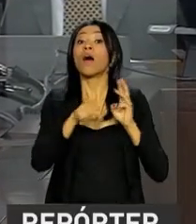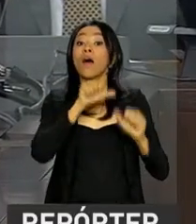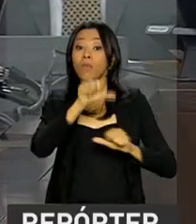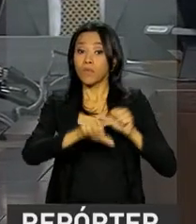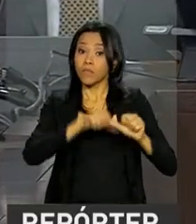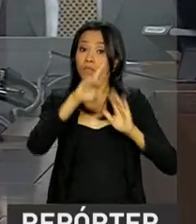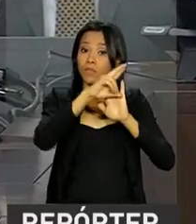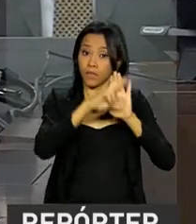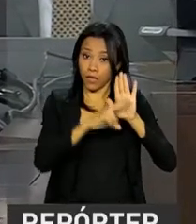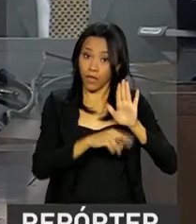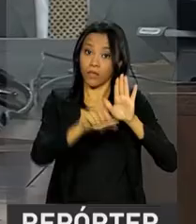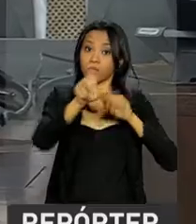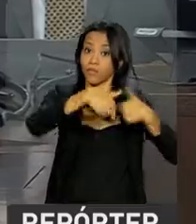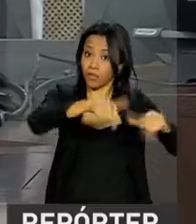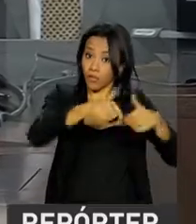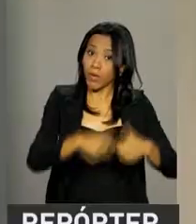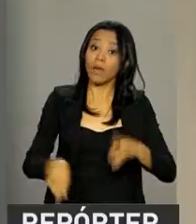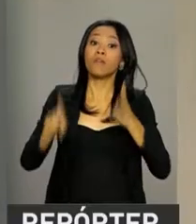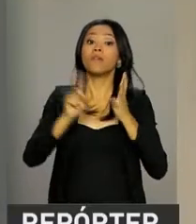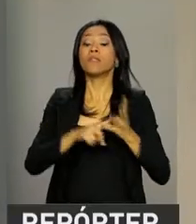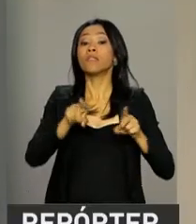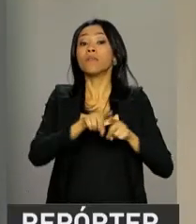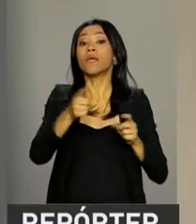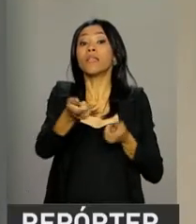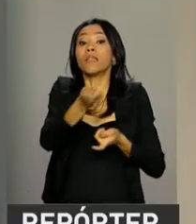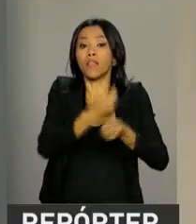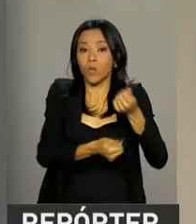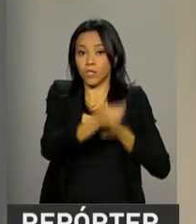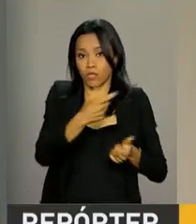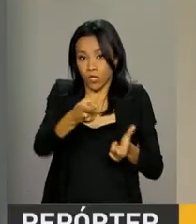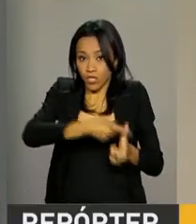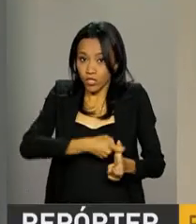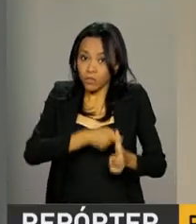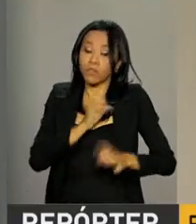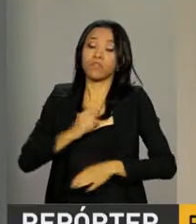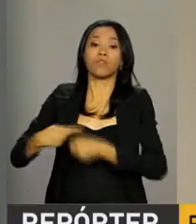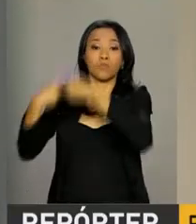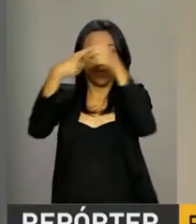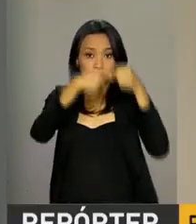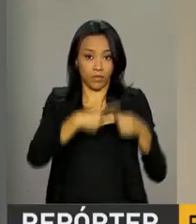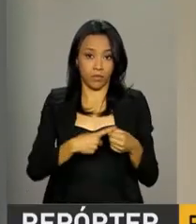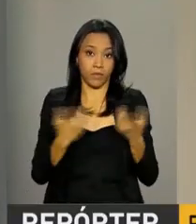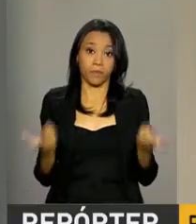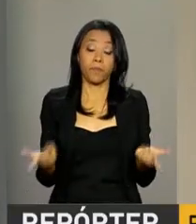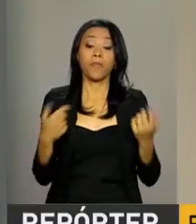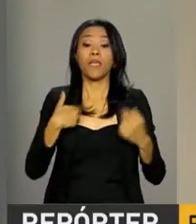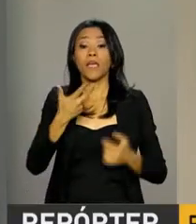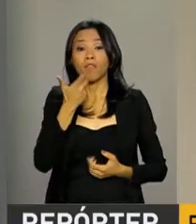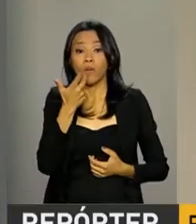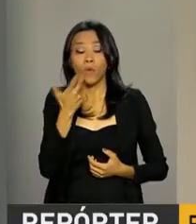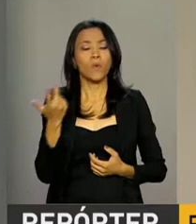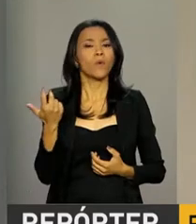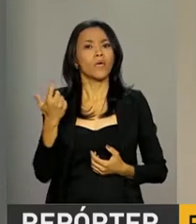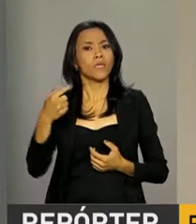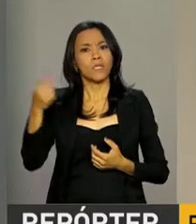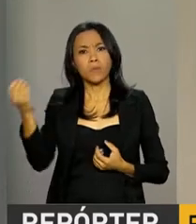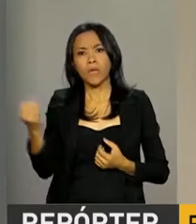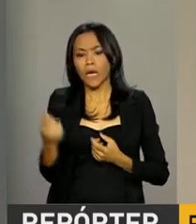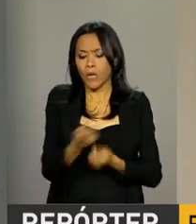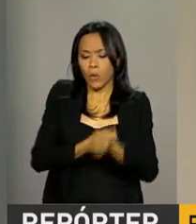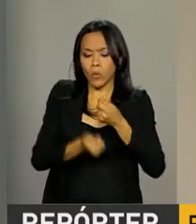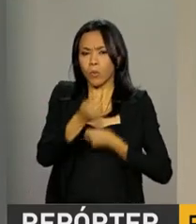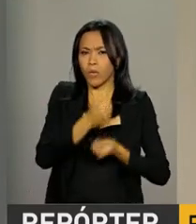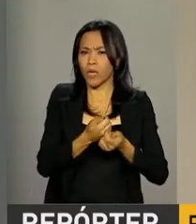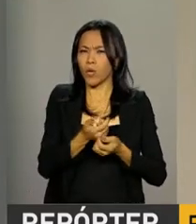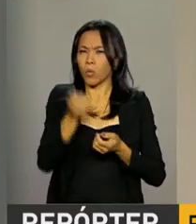renegociação da dívida dos municípios o presidente fez questão de apontar os índices da economia disse que o brasil saiu de uma